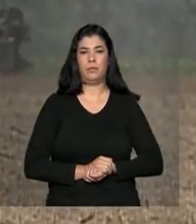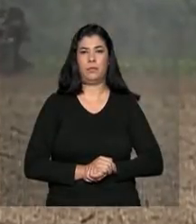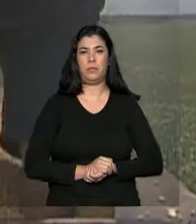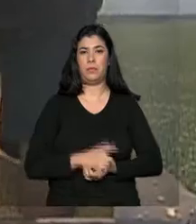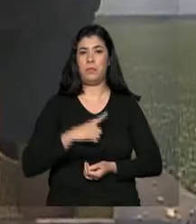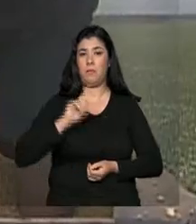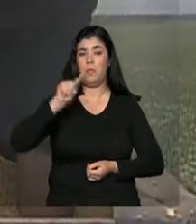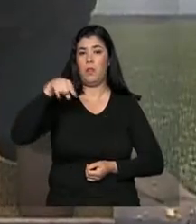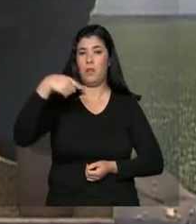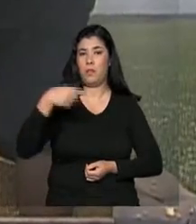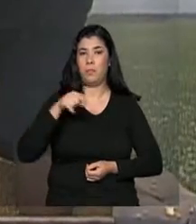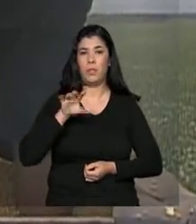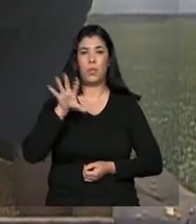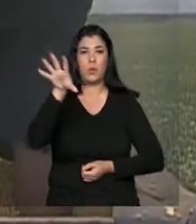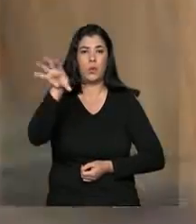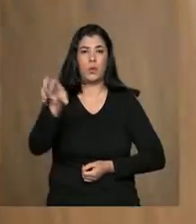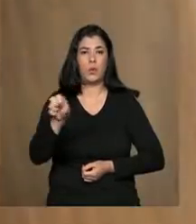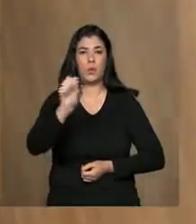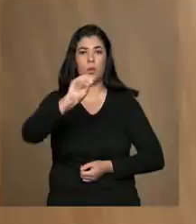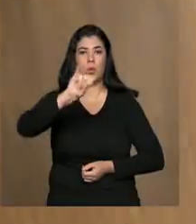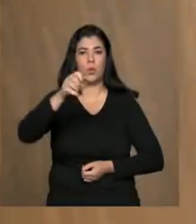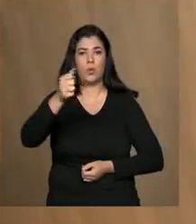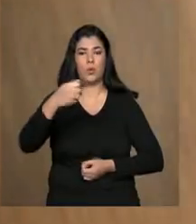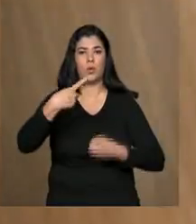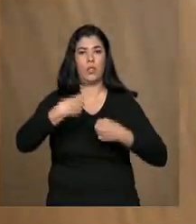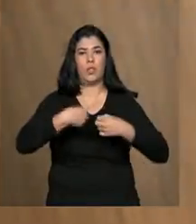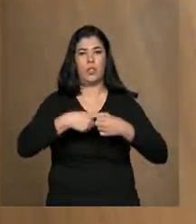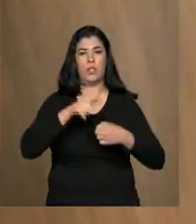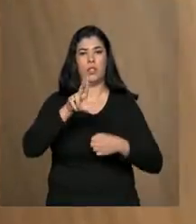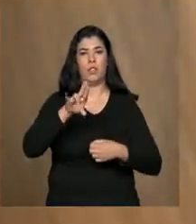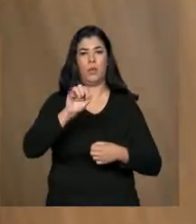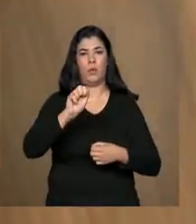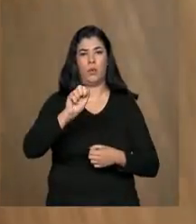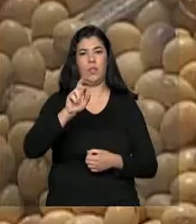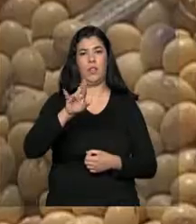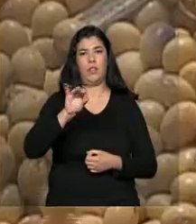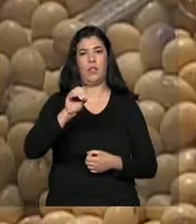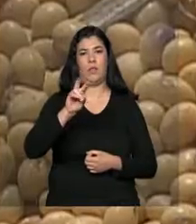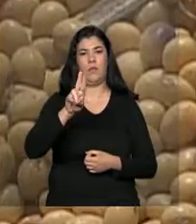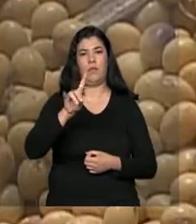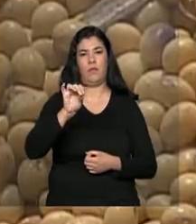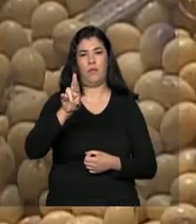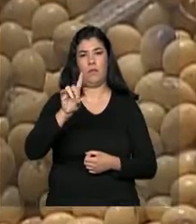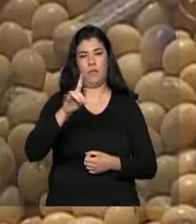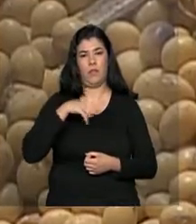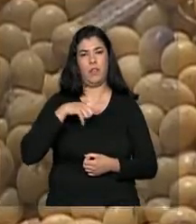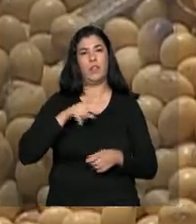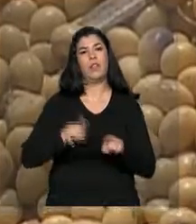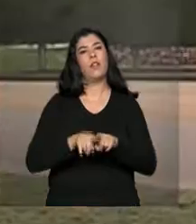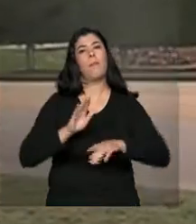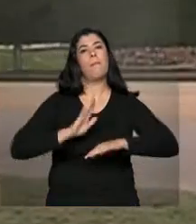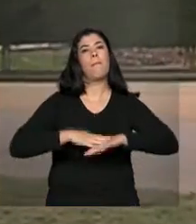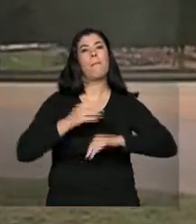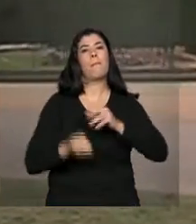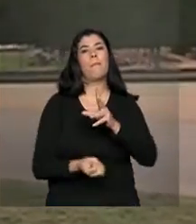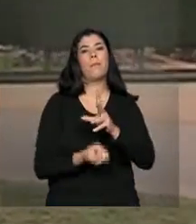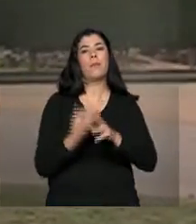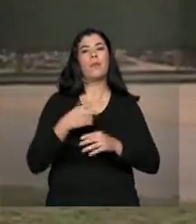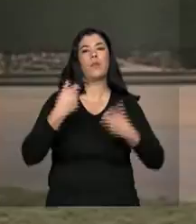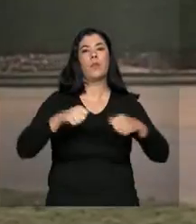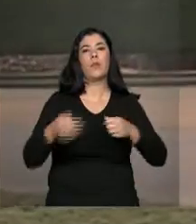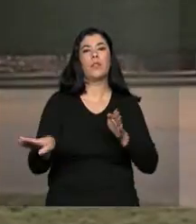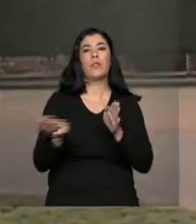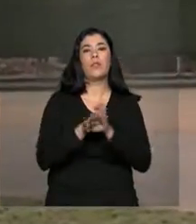Depois que a soja é colhida na cidade de Lucas do Rio Verde, um dos maiores produtores do grão no país, ela precisa